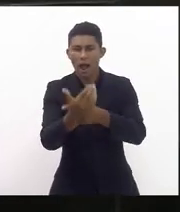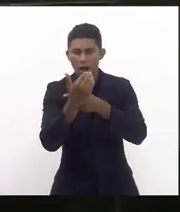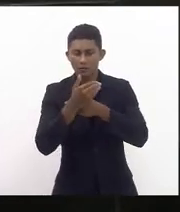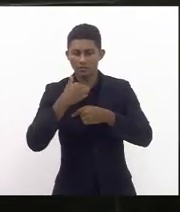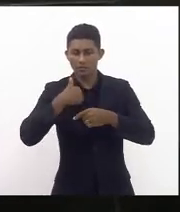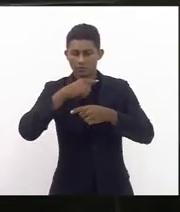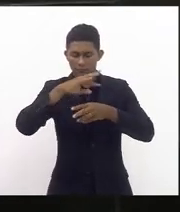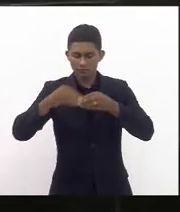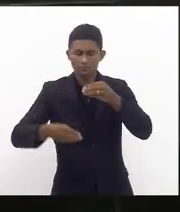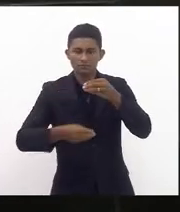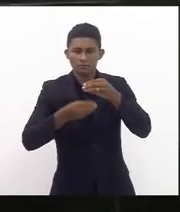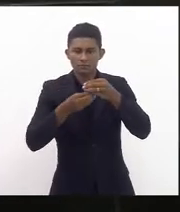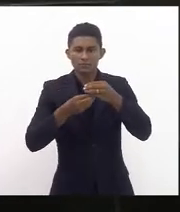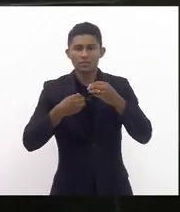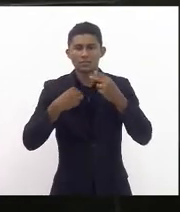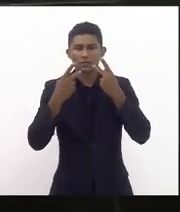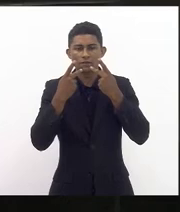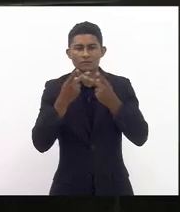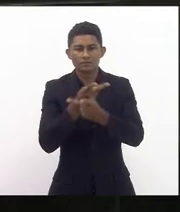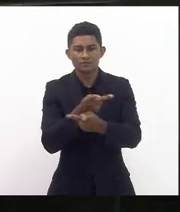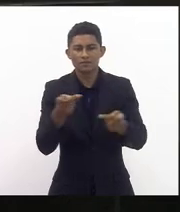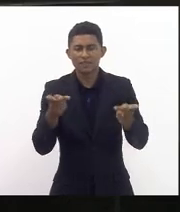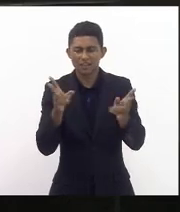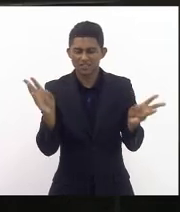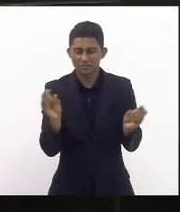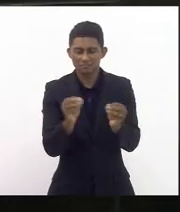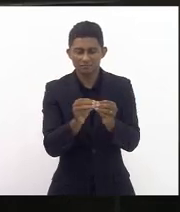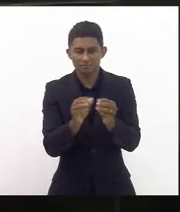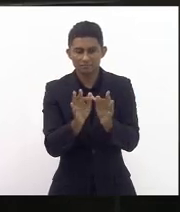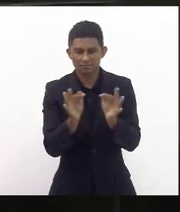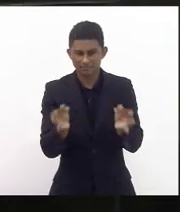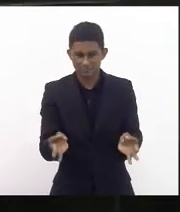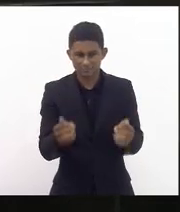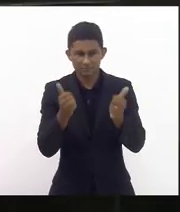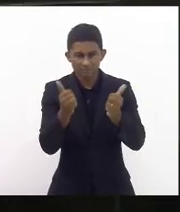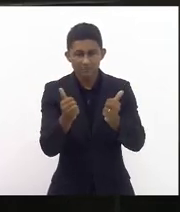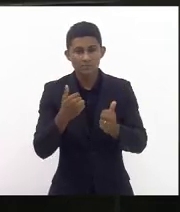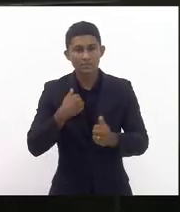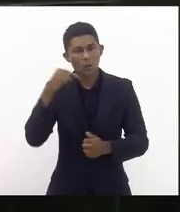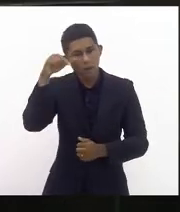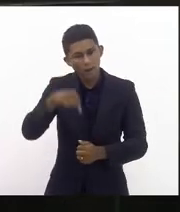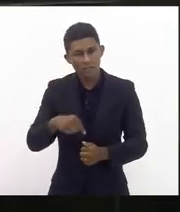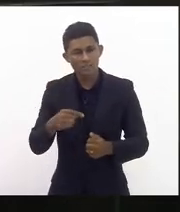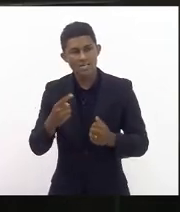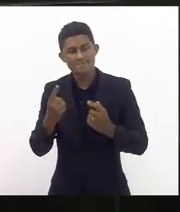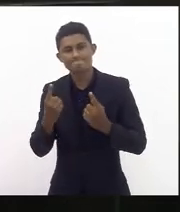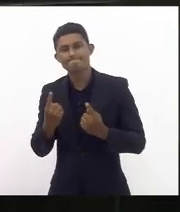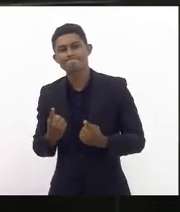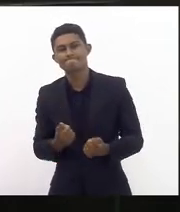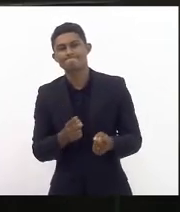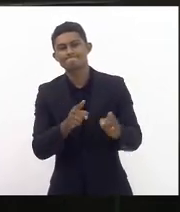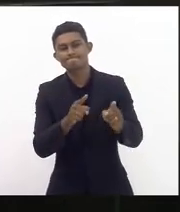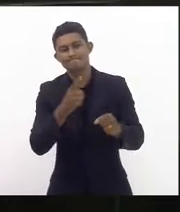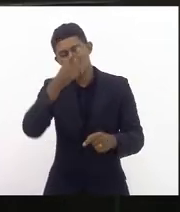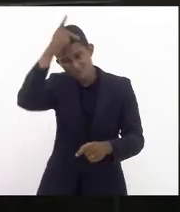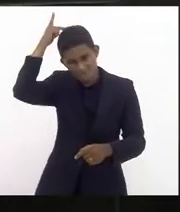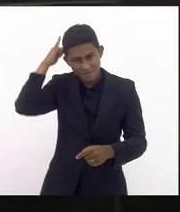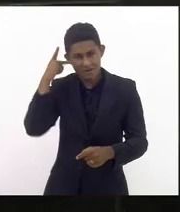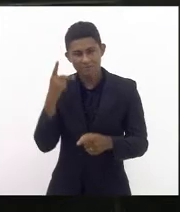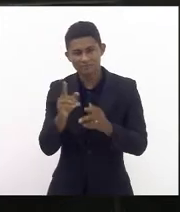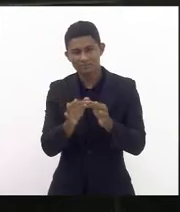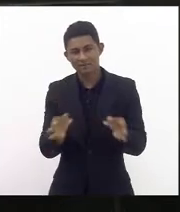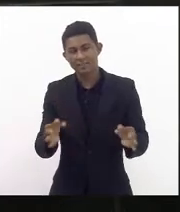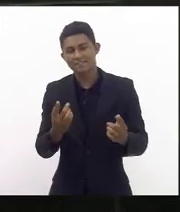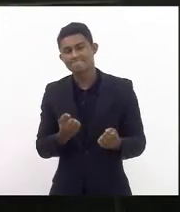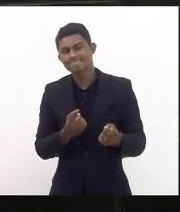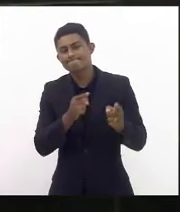fala seja uma fala pontual e objetiva. Quero fazer aqui uma provocação ao deputado Luiz Paulo para dizer que